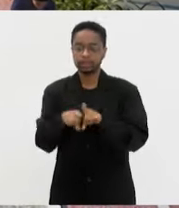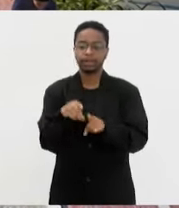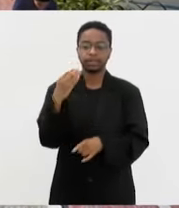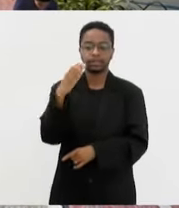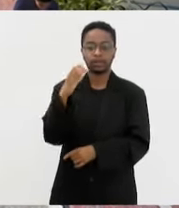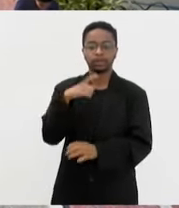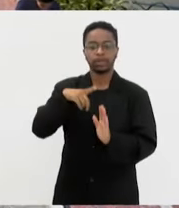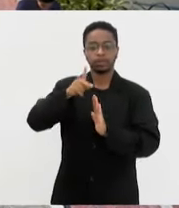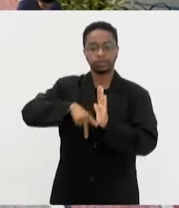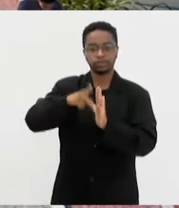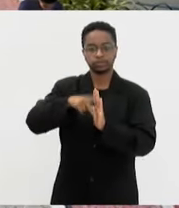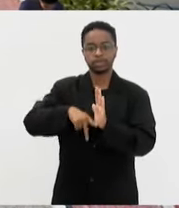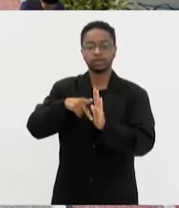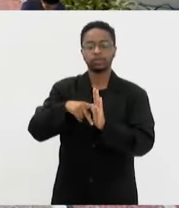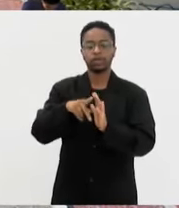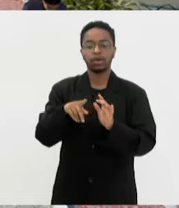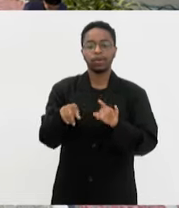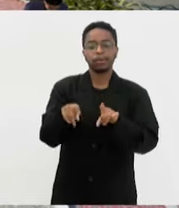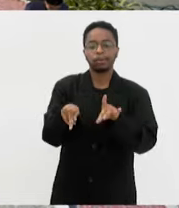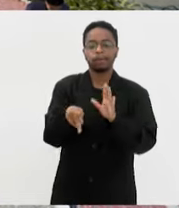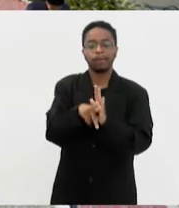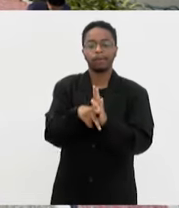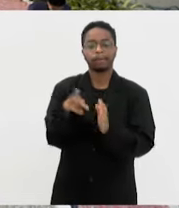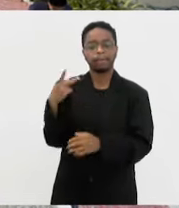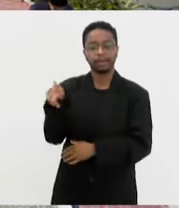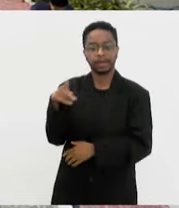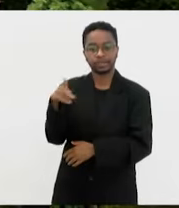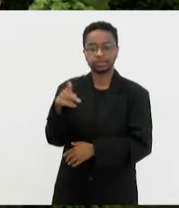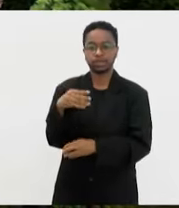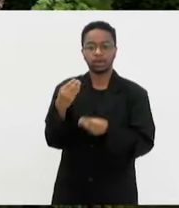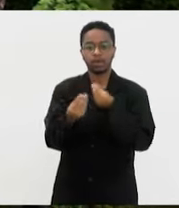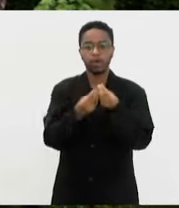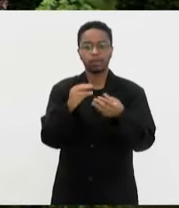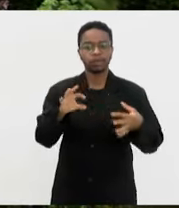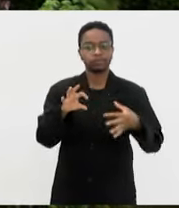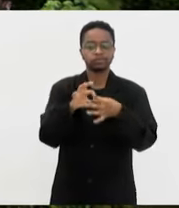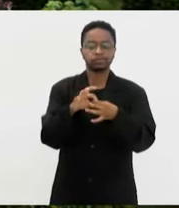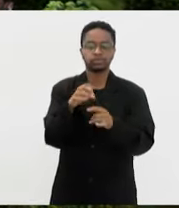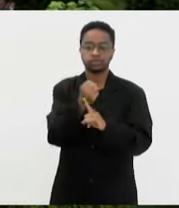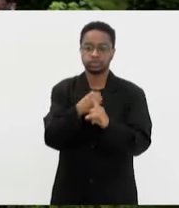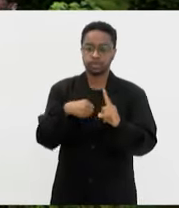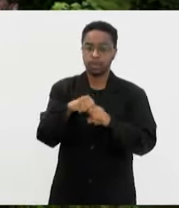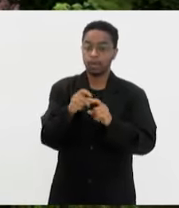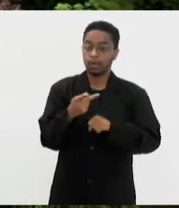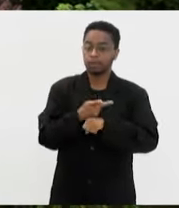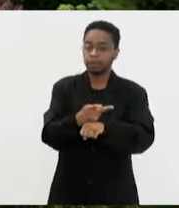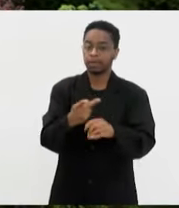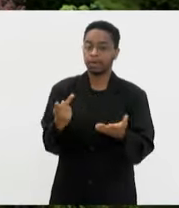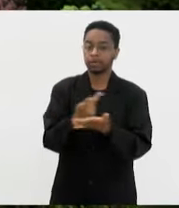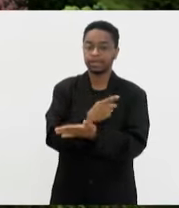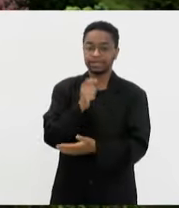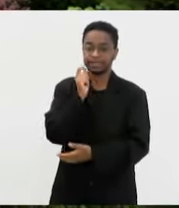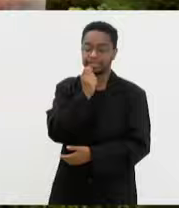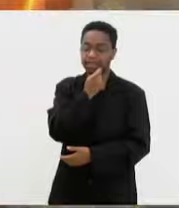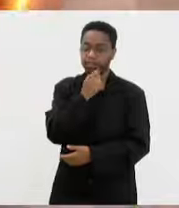projeto Parque Orla Piratininga, na categoria Coesão Social. A premiação será em setembro, na